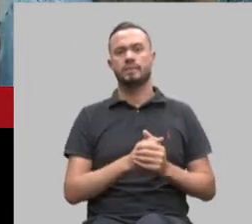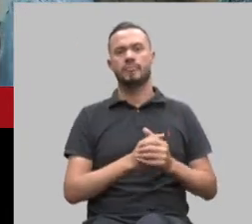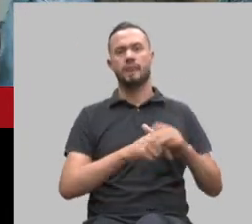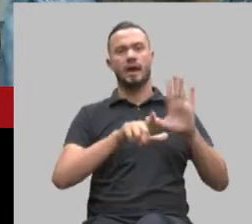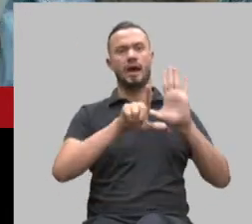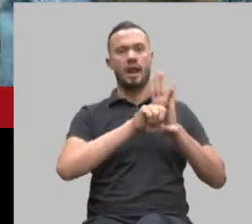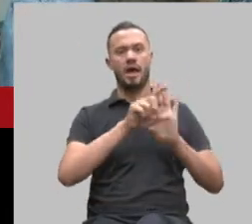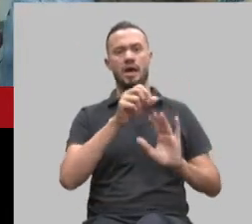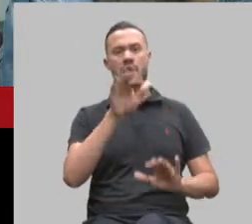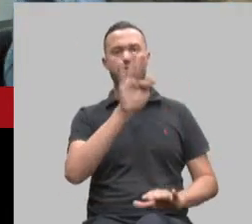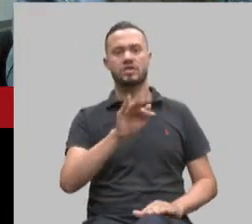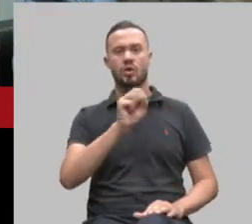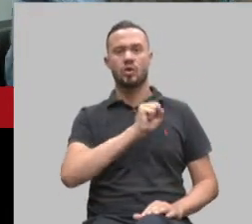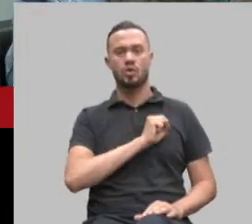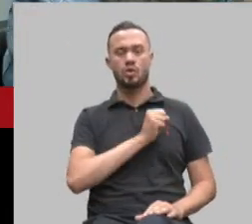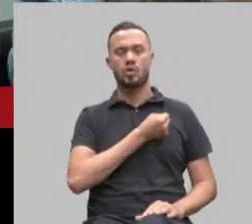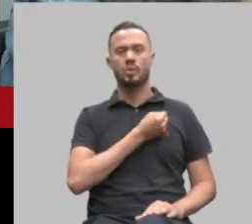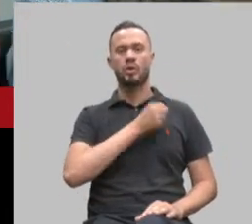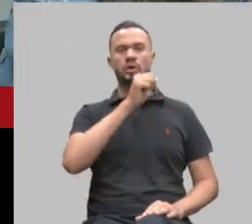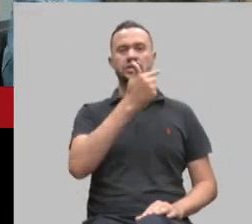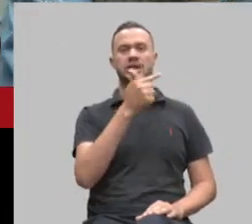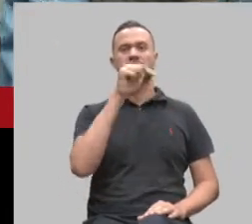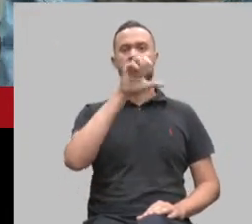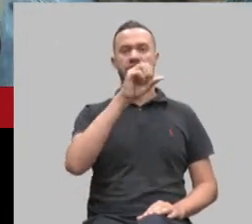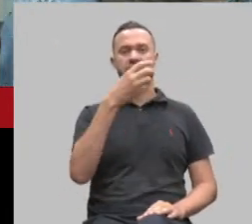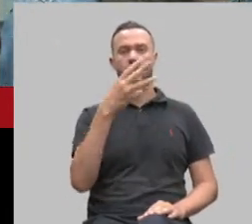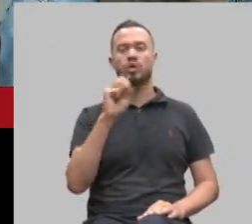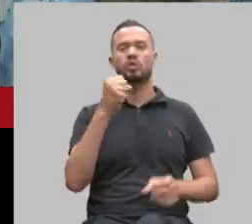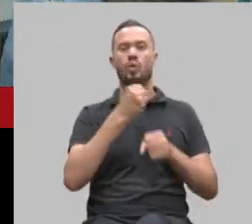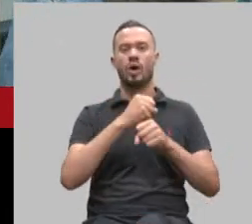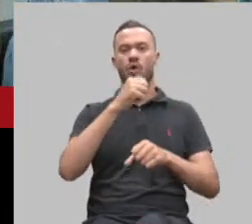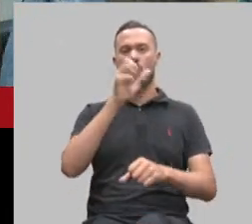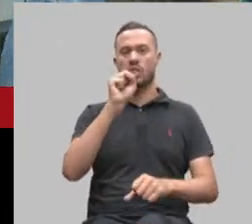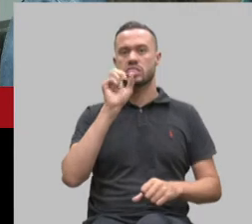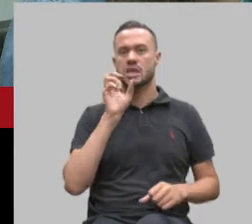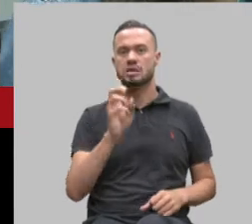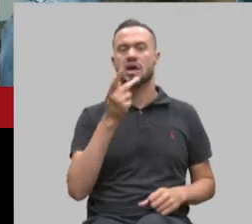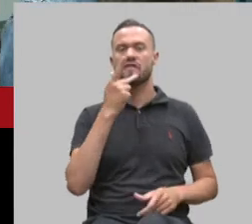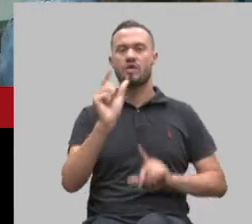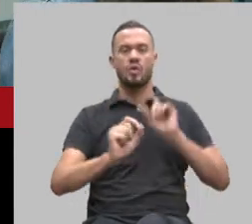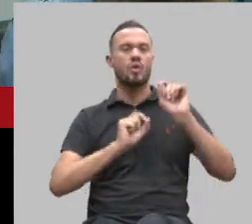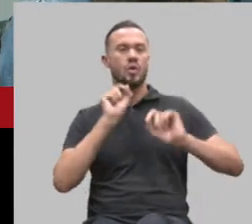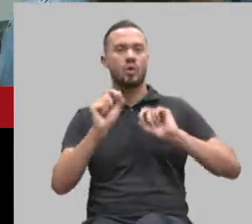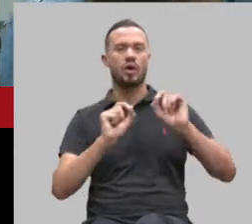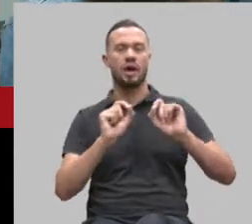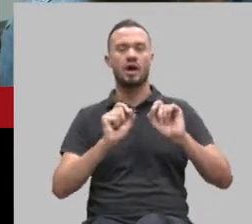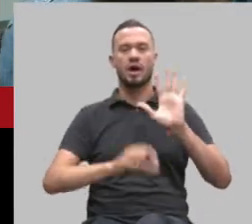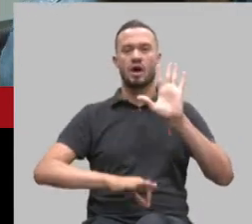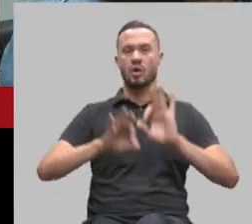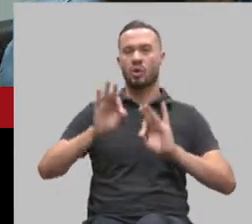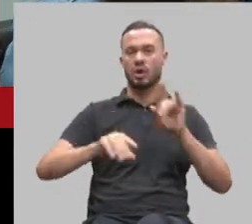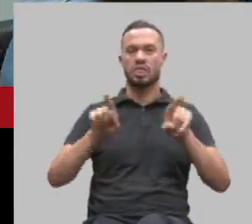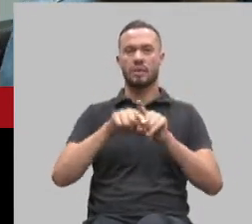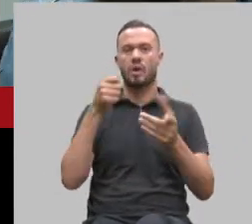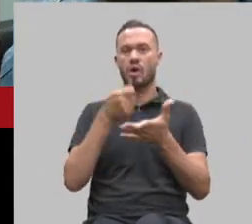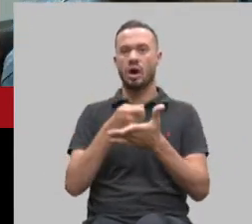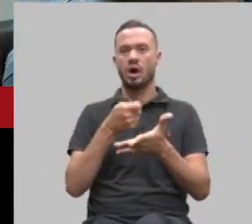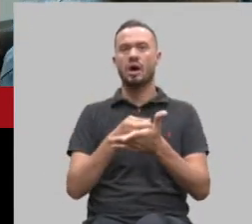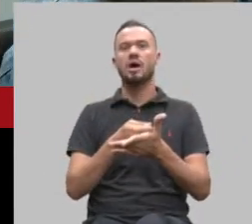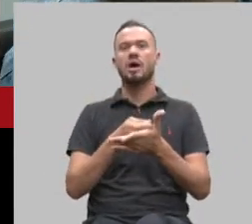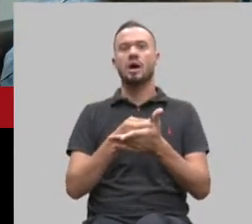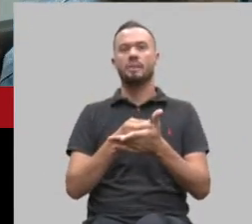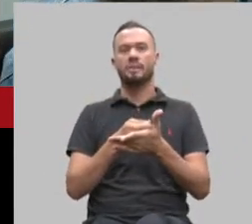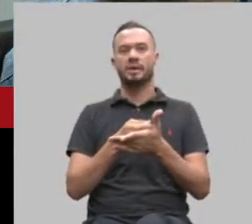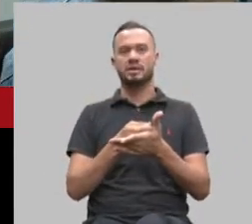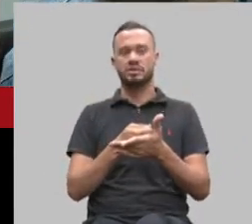Federal 7398 de 85 diz basicamente sobre a livre organização e da obrigatoriedade das entidades